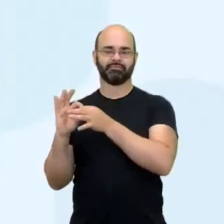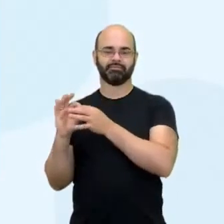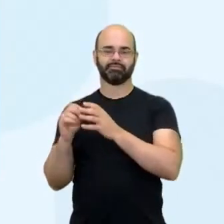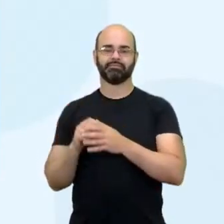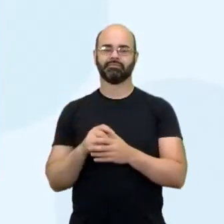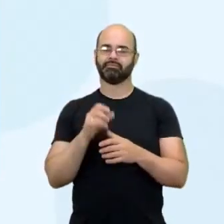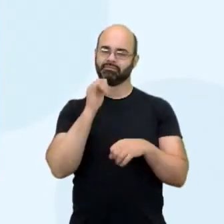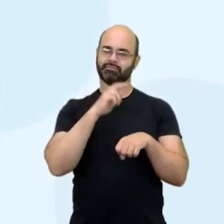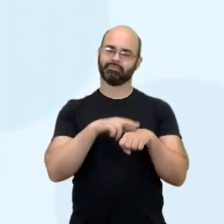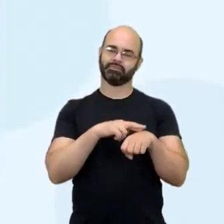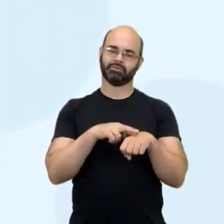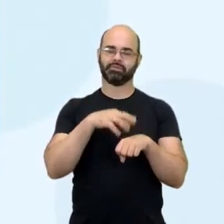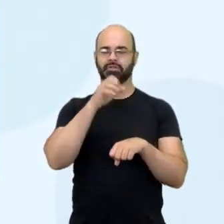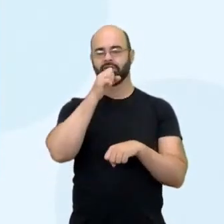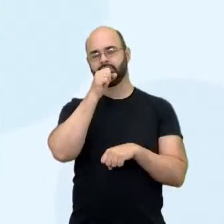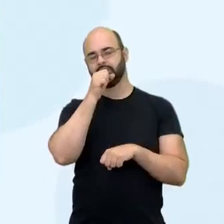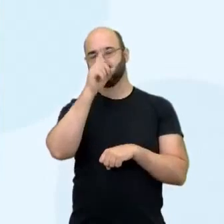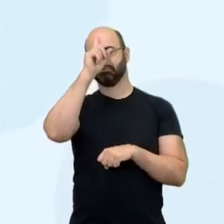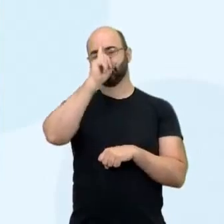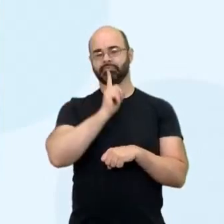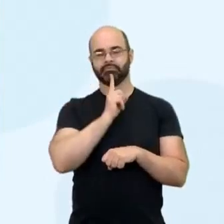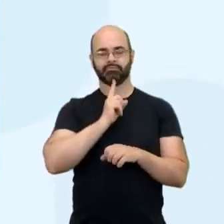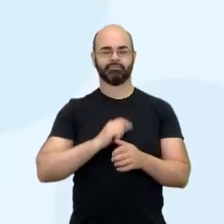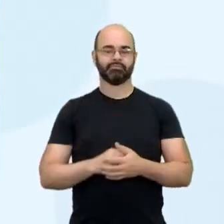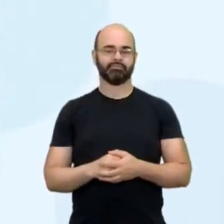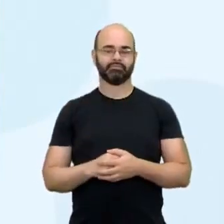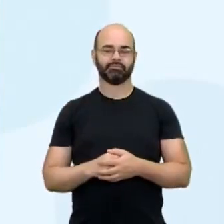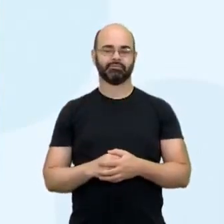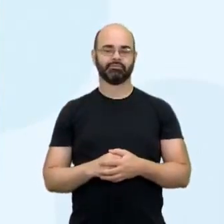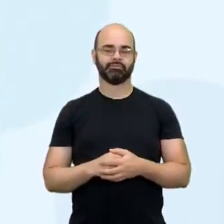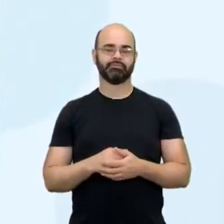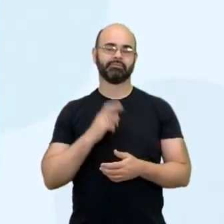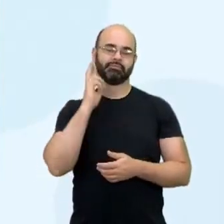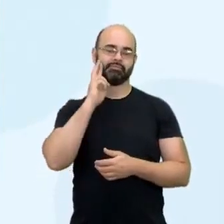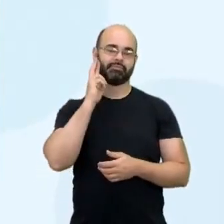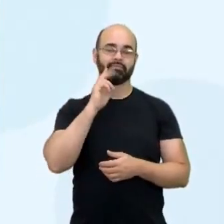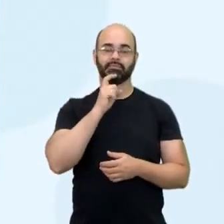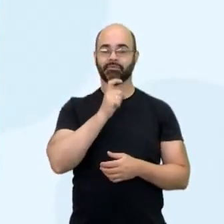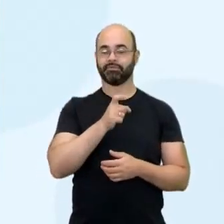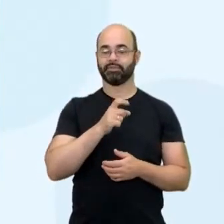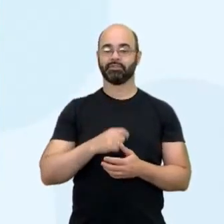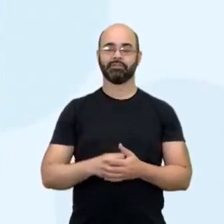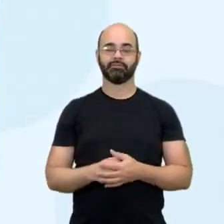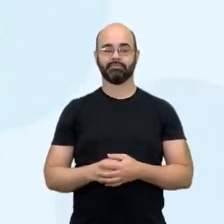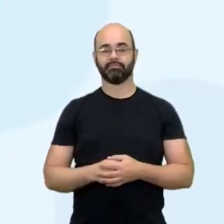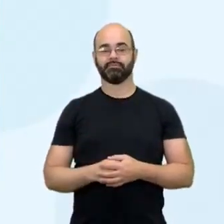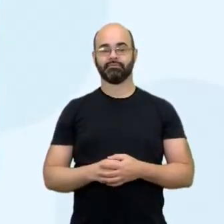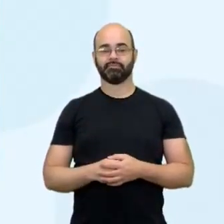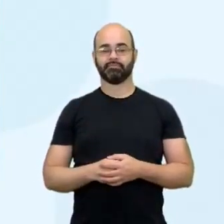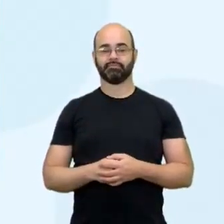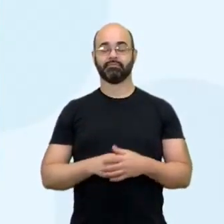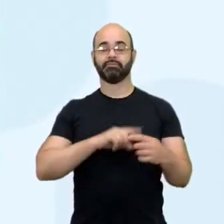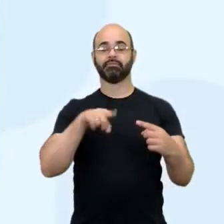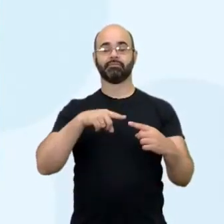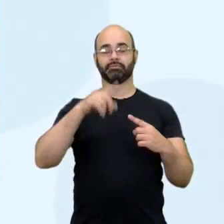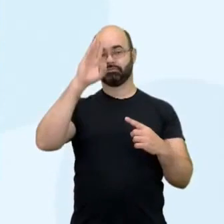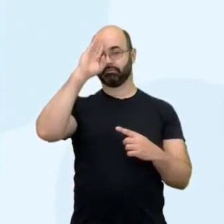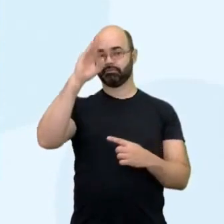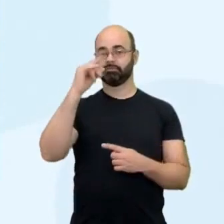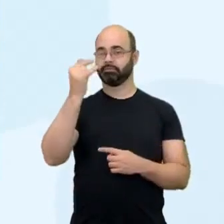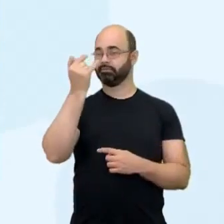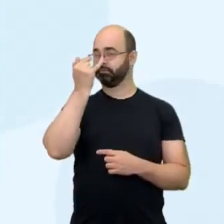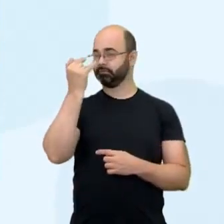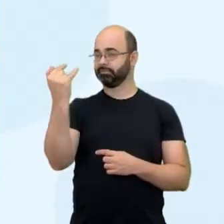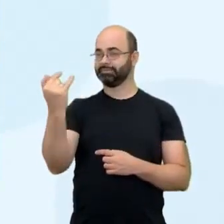roxo, nós temos laranja, nós temos amarelo, nós temos rosa, nós temos verde. Então o objetivo é chamar atenção.